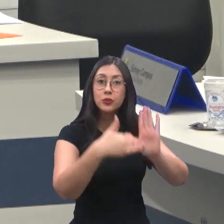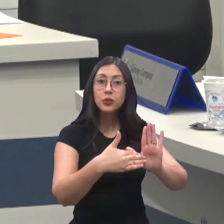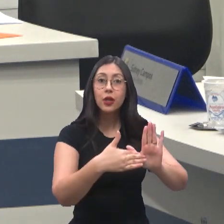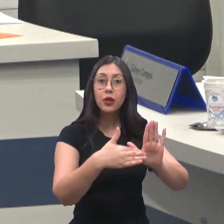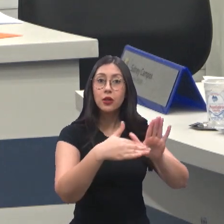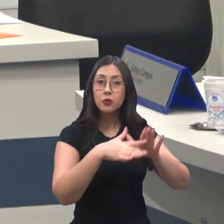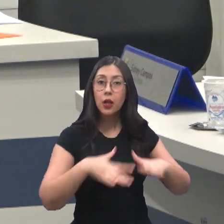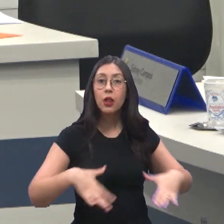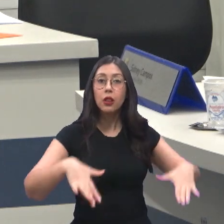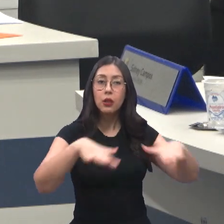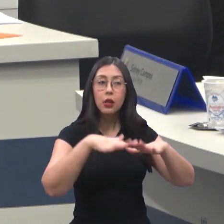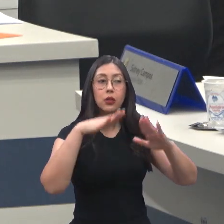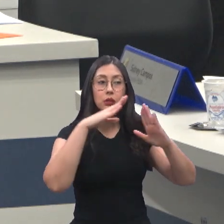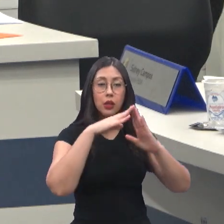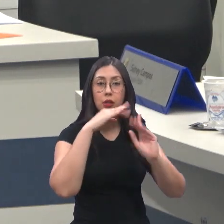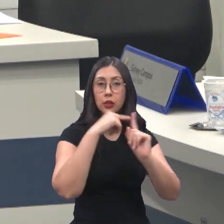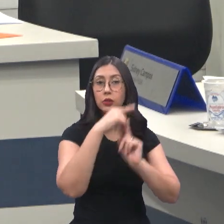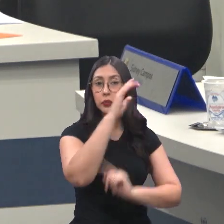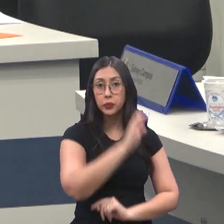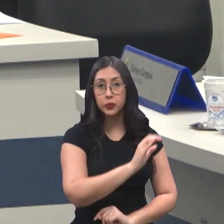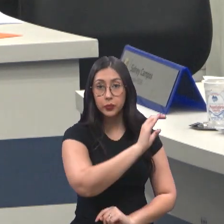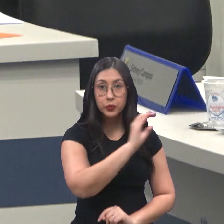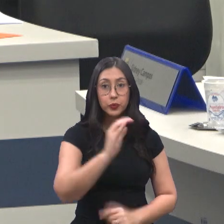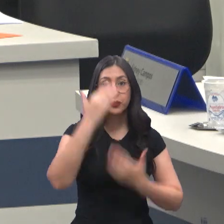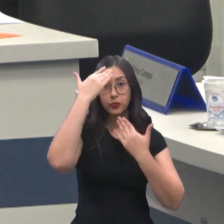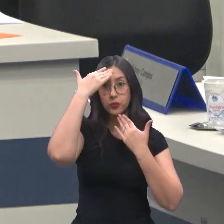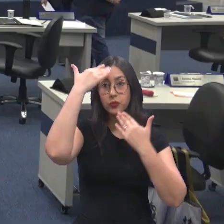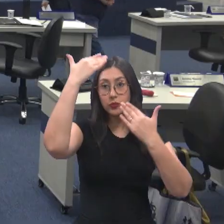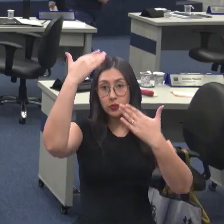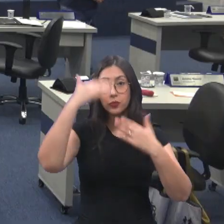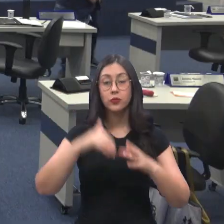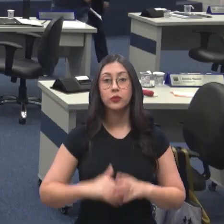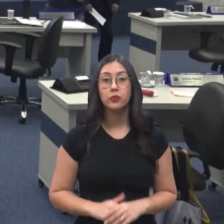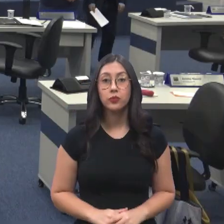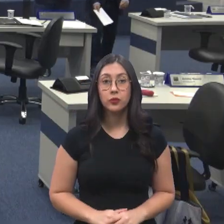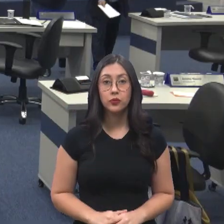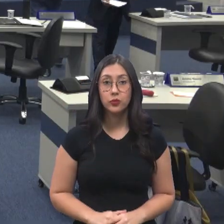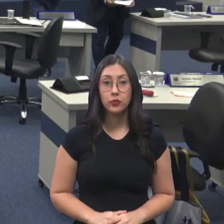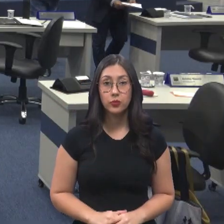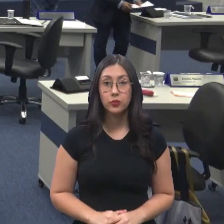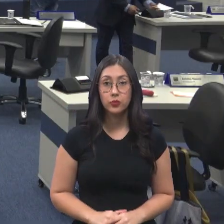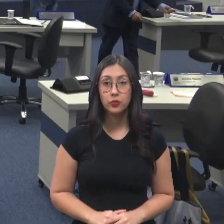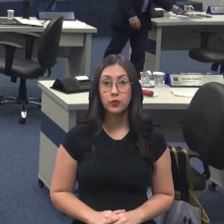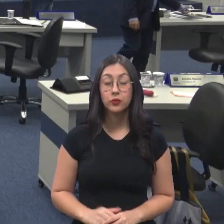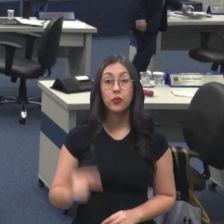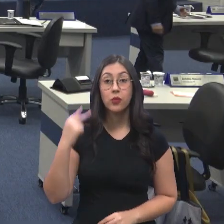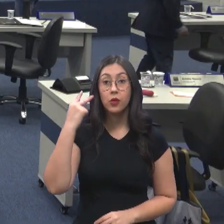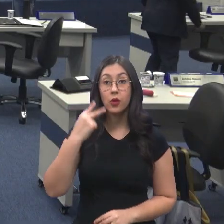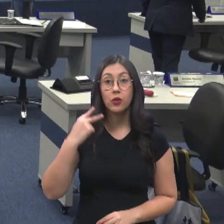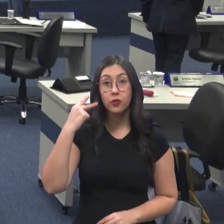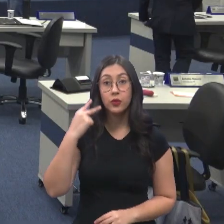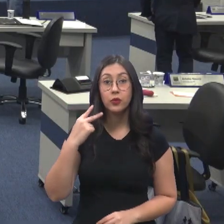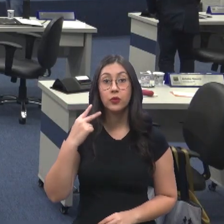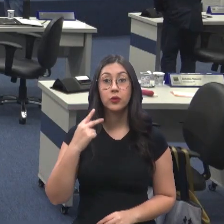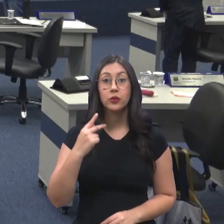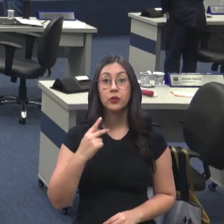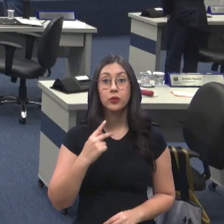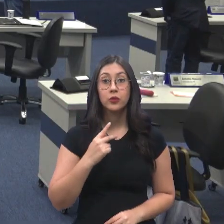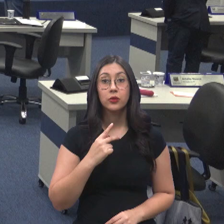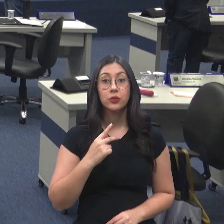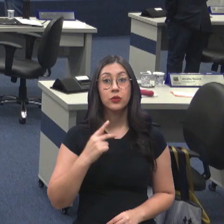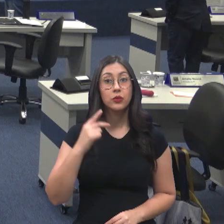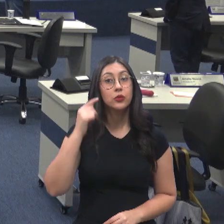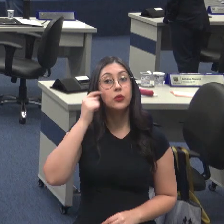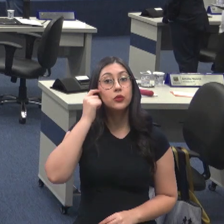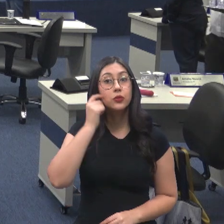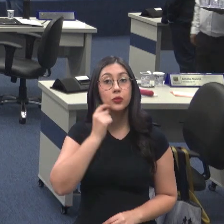nossas capelas e igrejas aqui da cidade de São José dos Campos. Obrigado. Com a palavra, o vereador Gilson Campos.